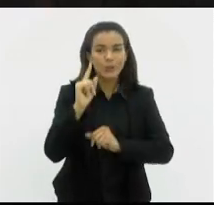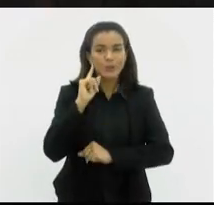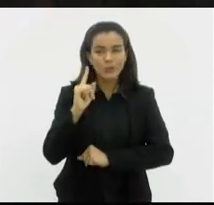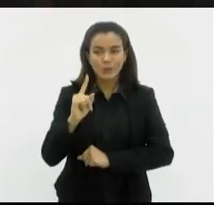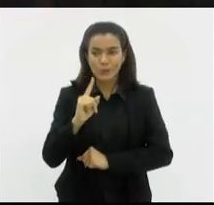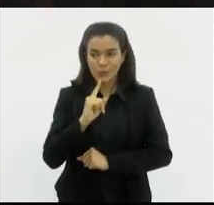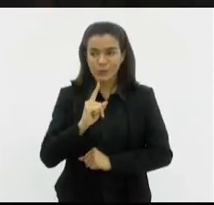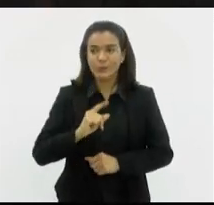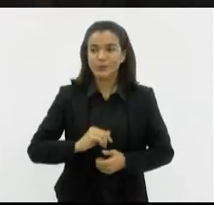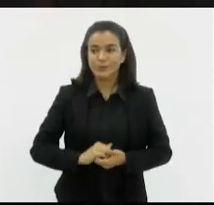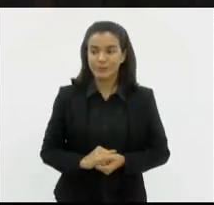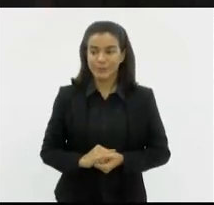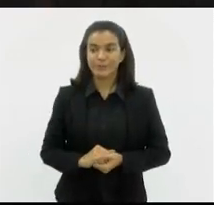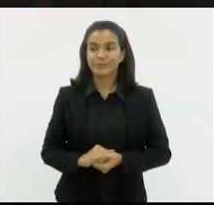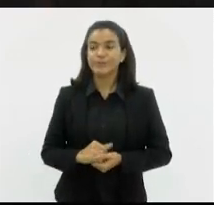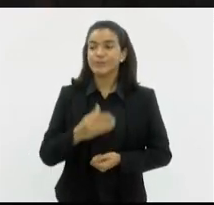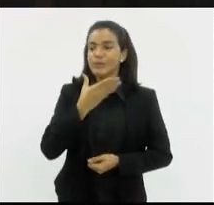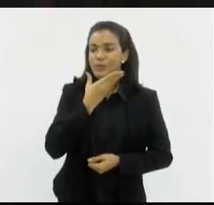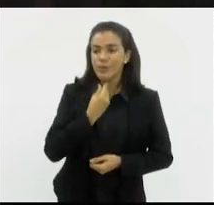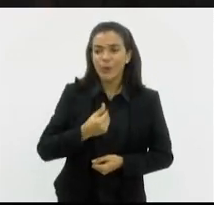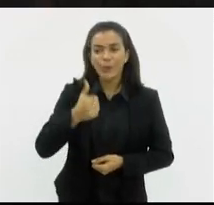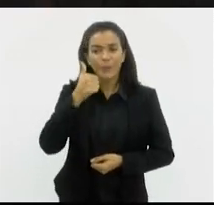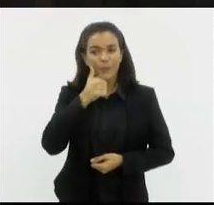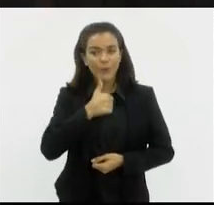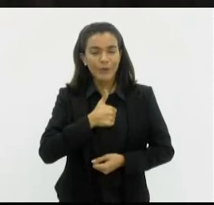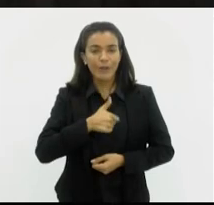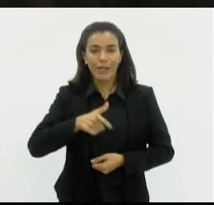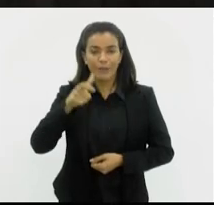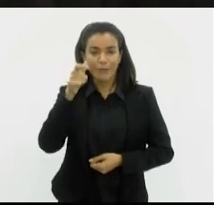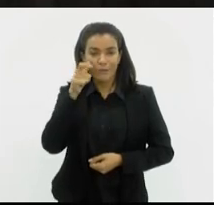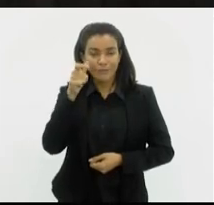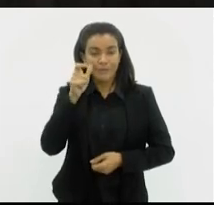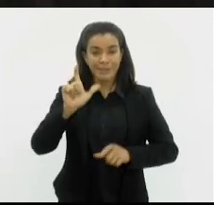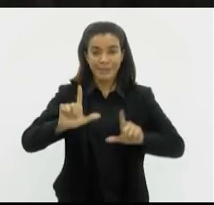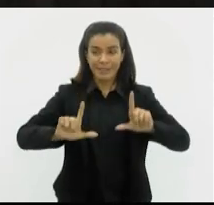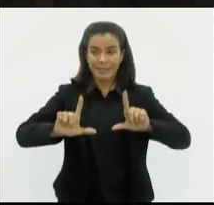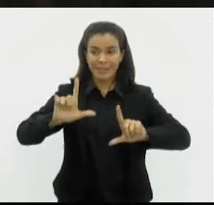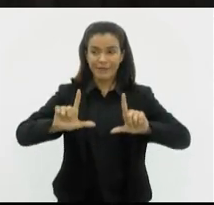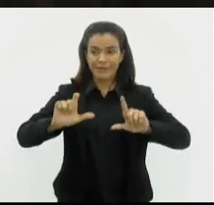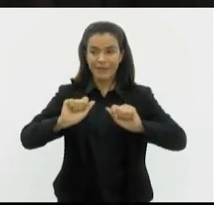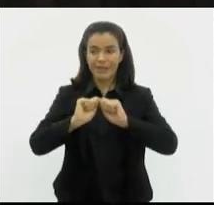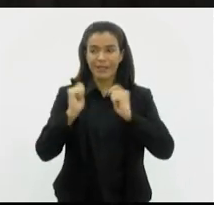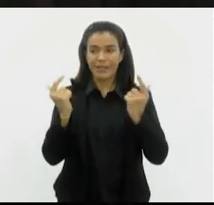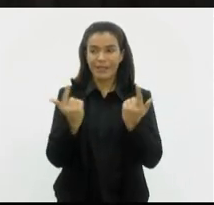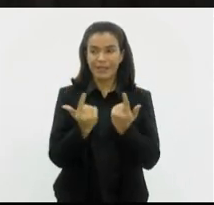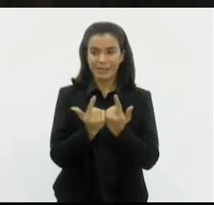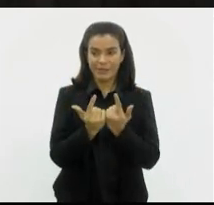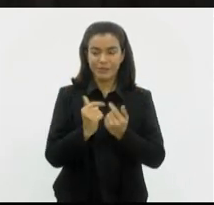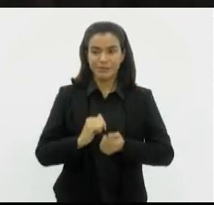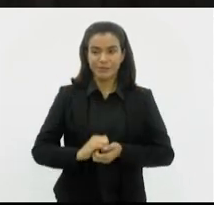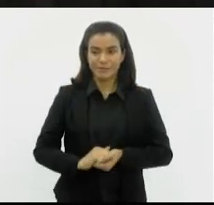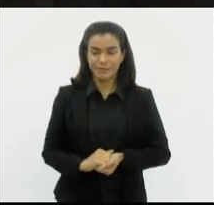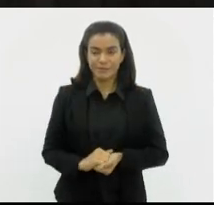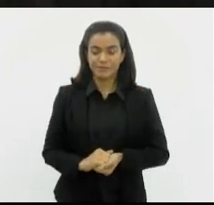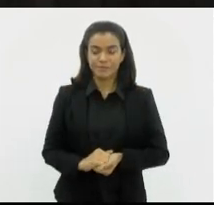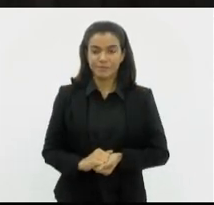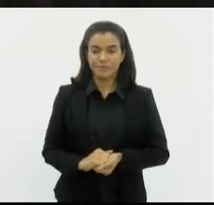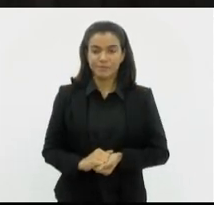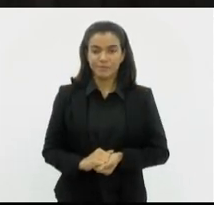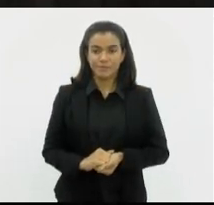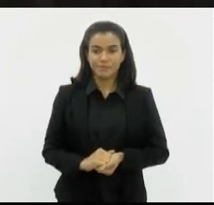auditivos, senhoras e senhores telespectadores da TV Alerj.